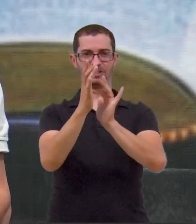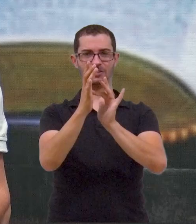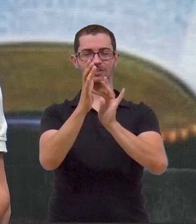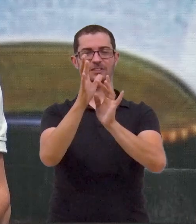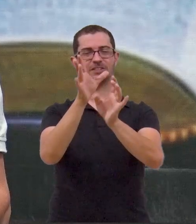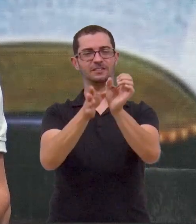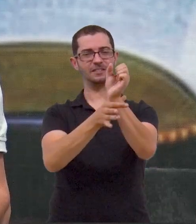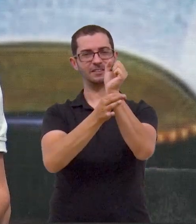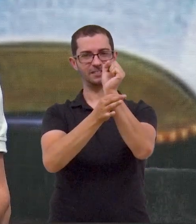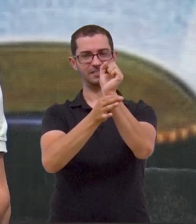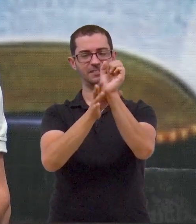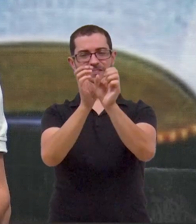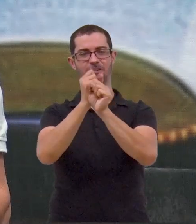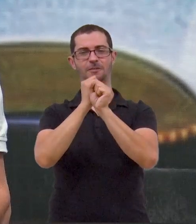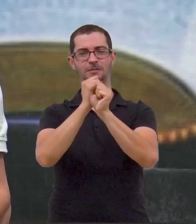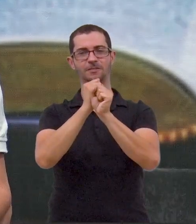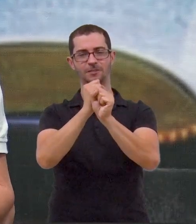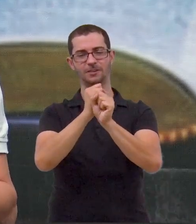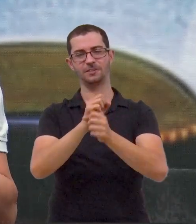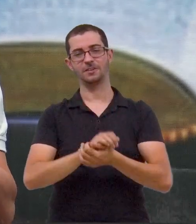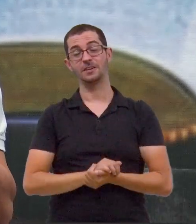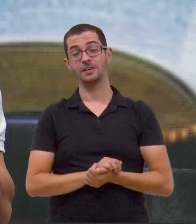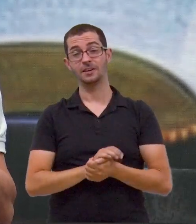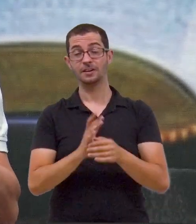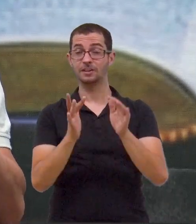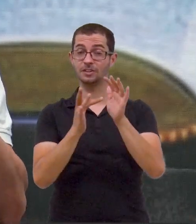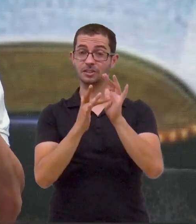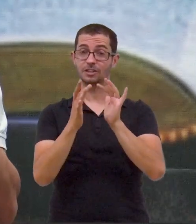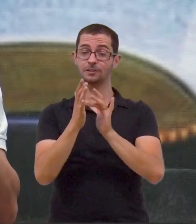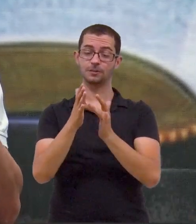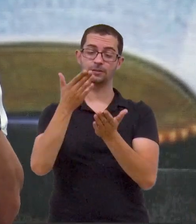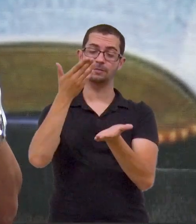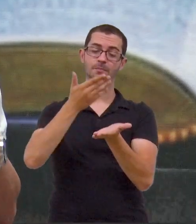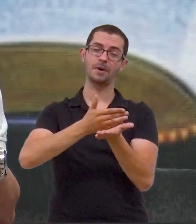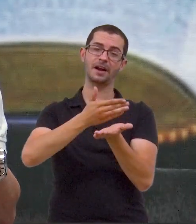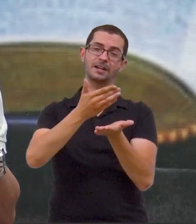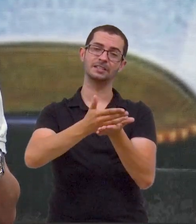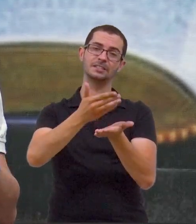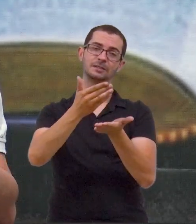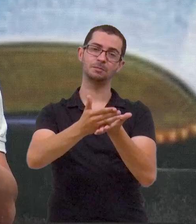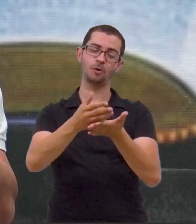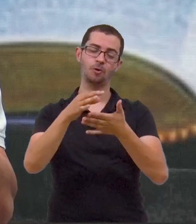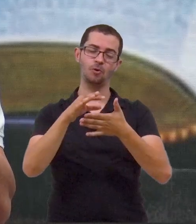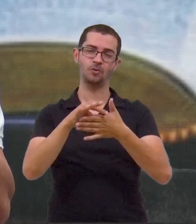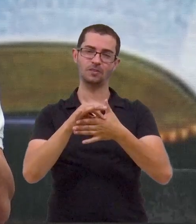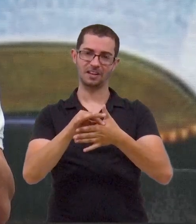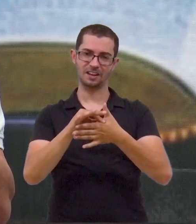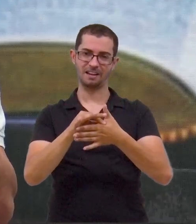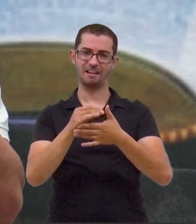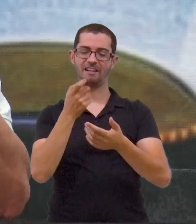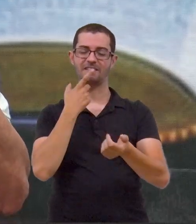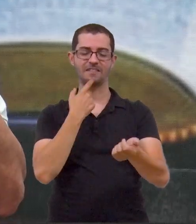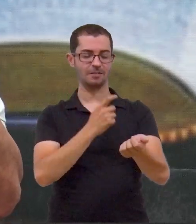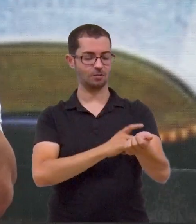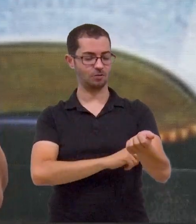forte. E Jesus participou da carne e do sangue